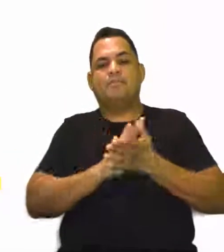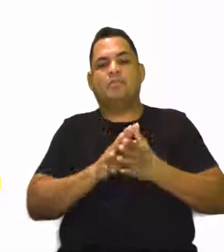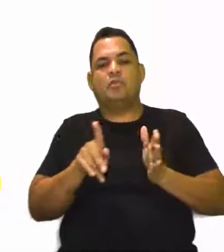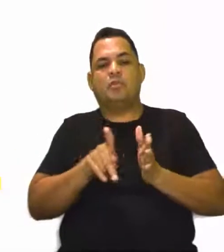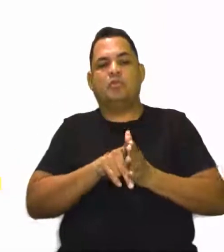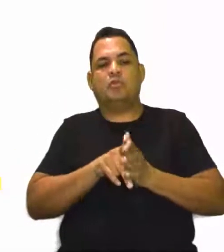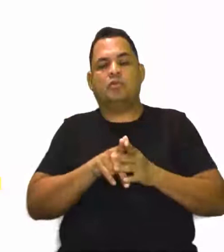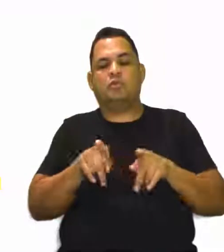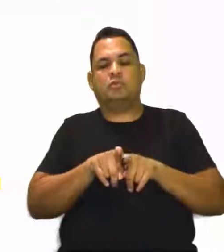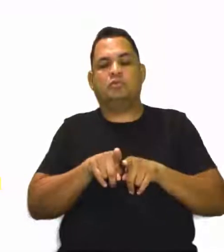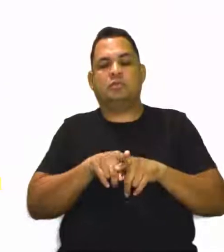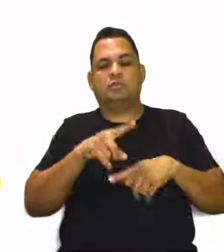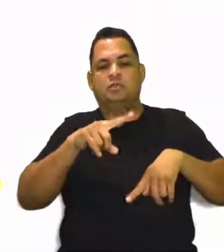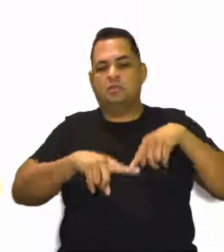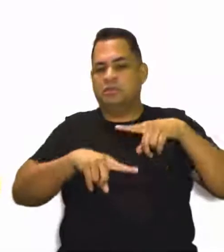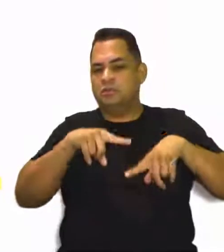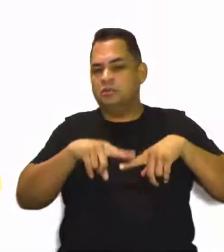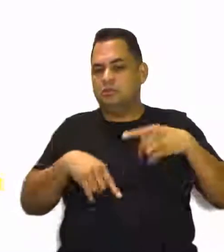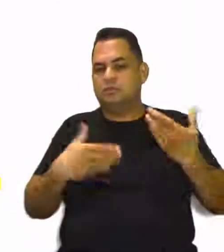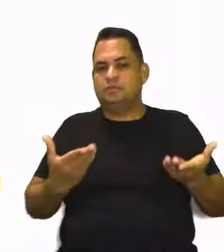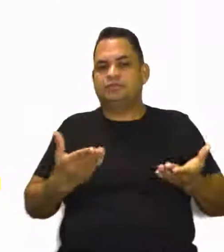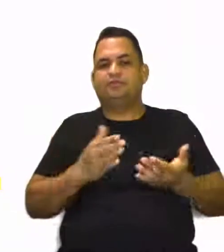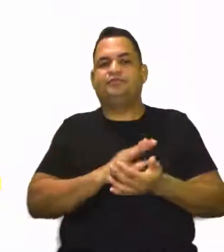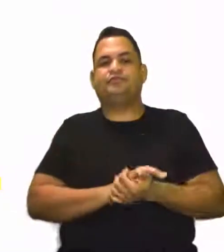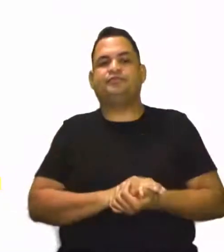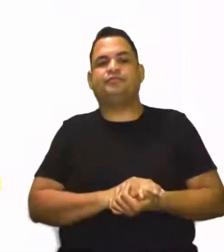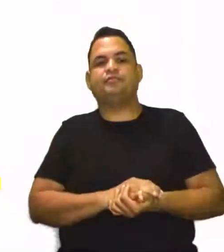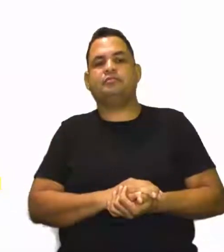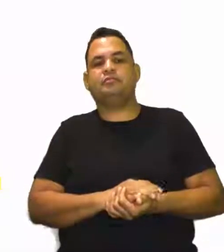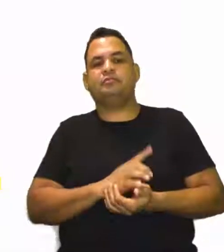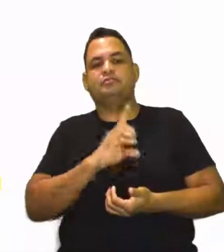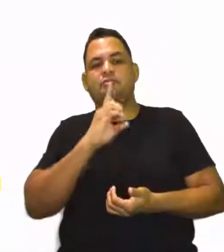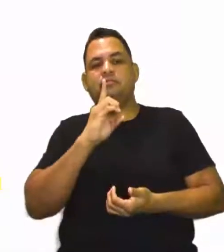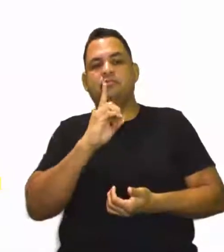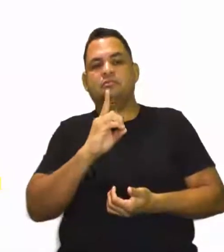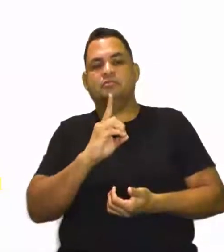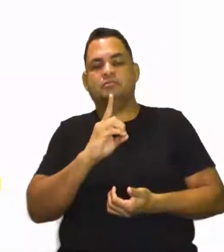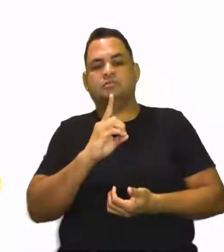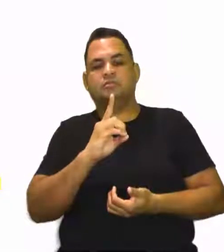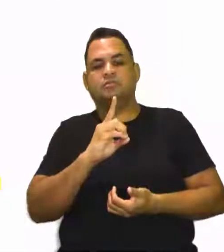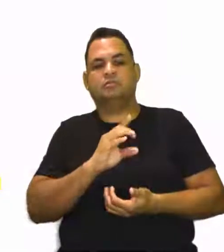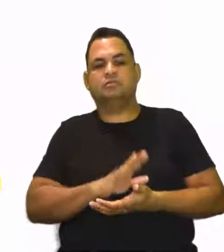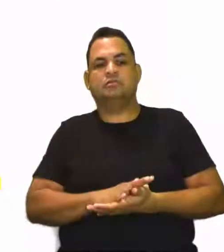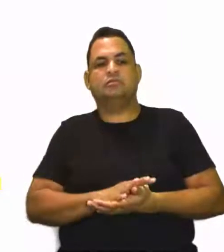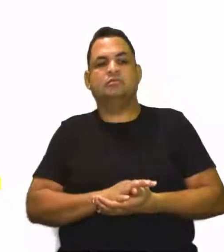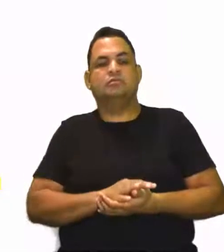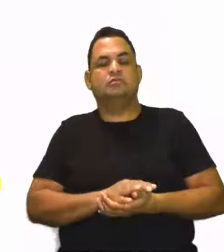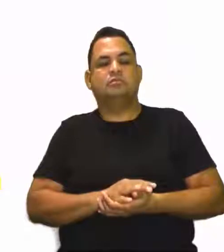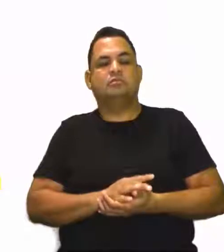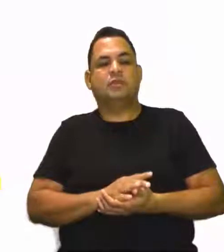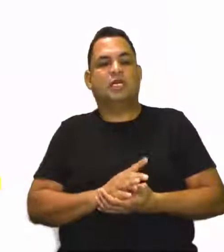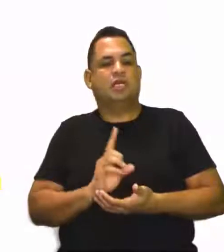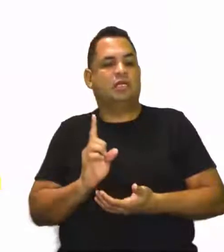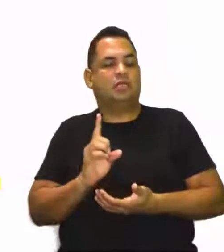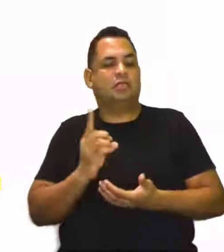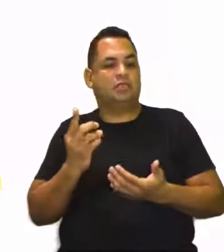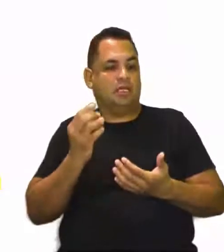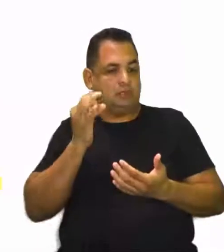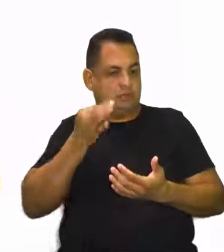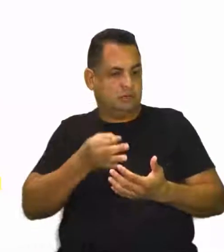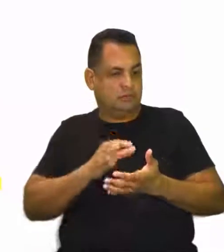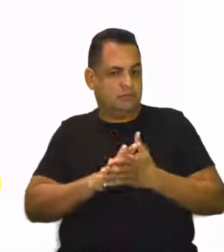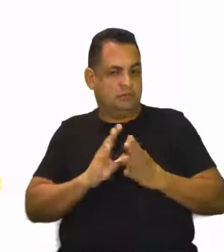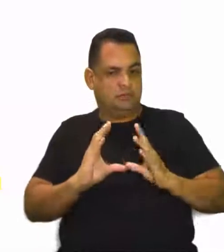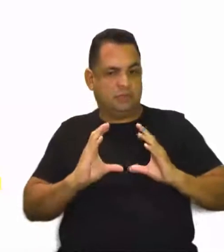utilizar também implementos. Aqui a D não é a incorreta que eu estou procurando, porque quando diz que envolve